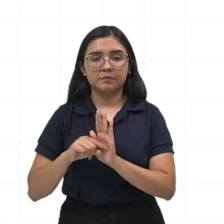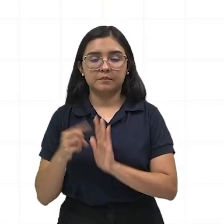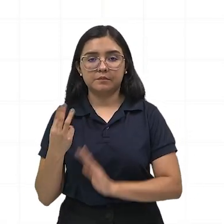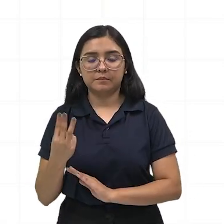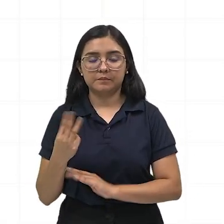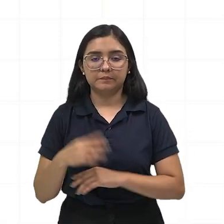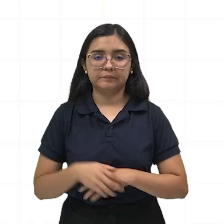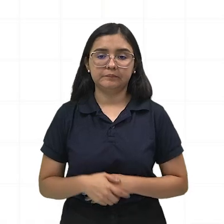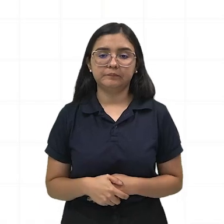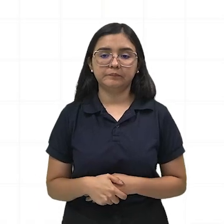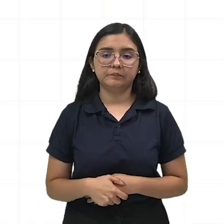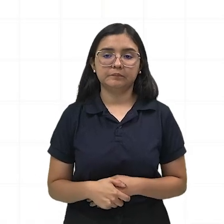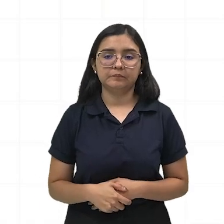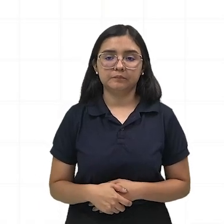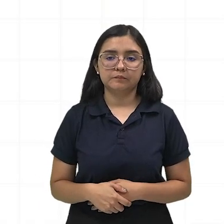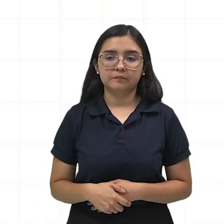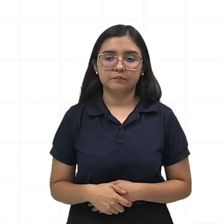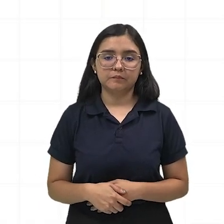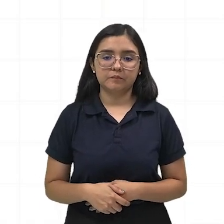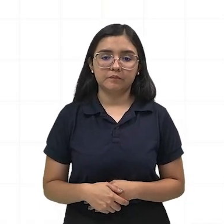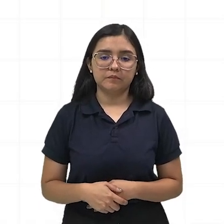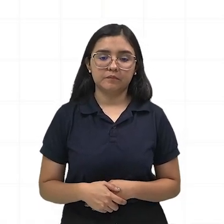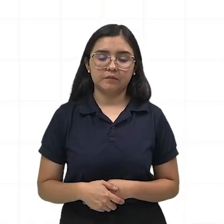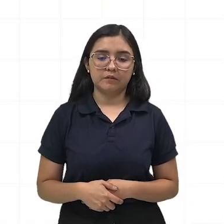e 3, -5 e -3.